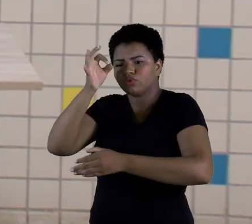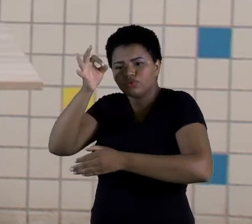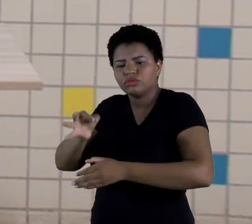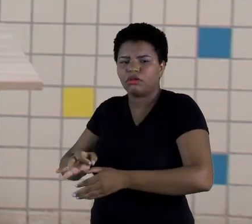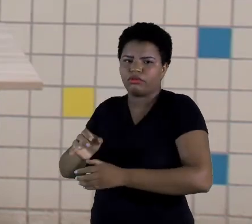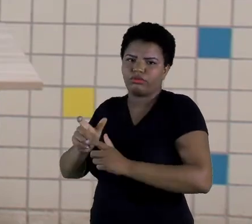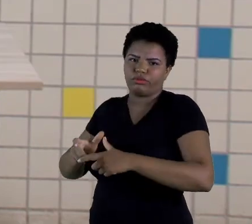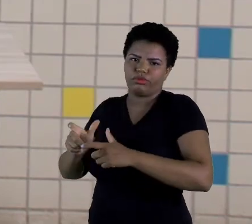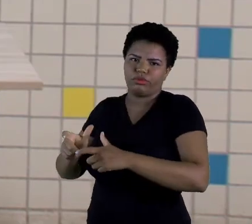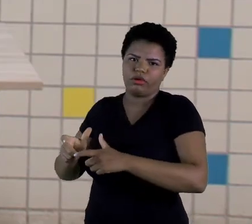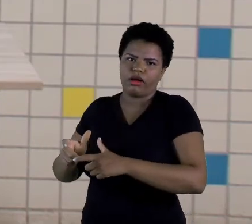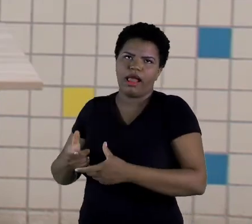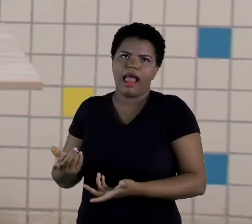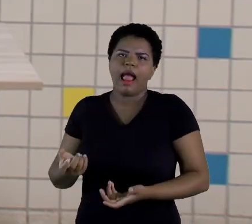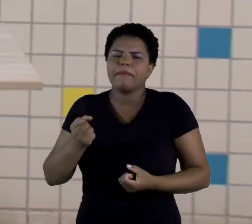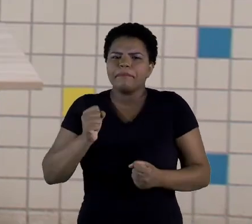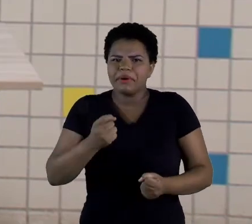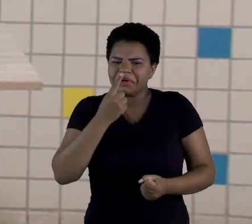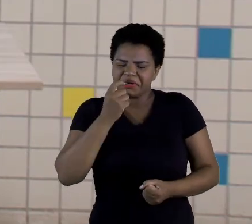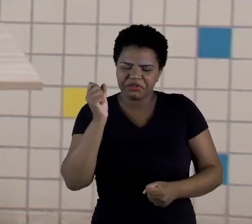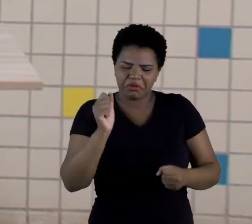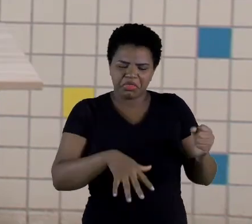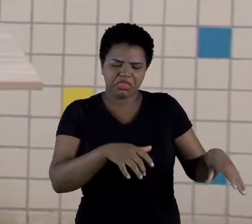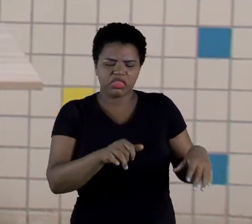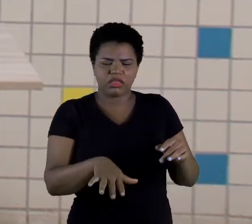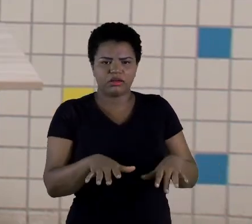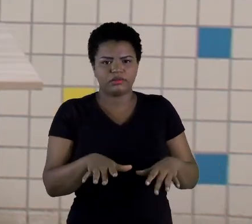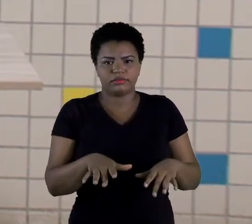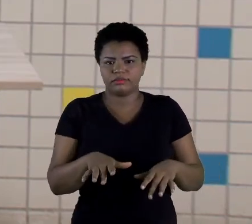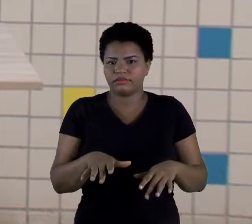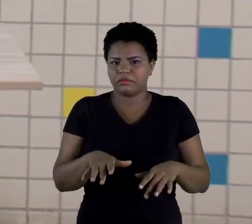no chão? Deixar lá? Não. Tem alguns lixos que são.